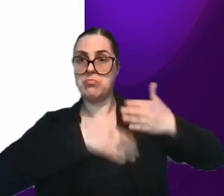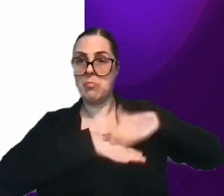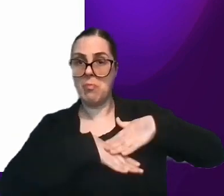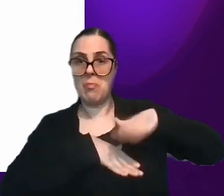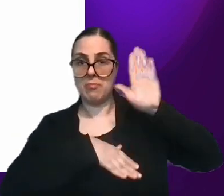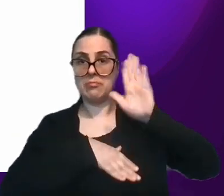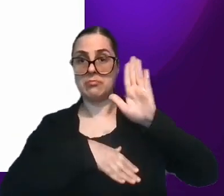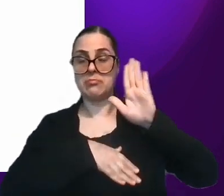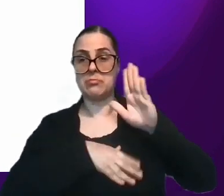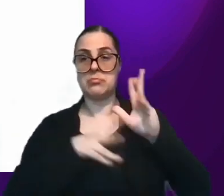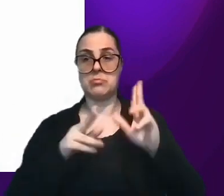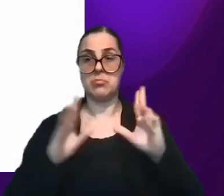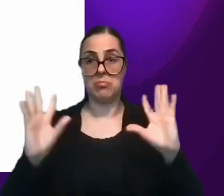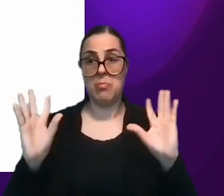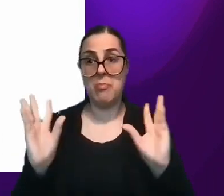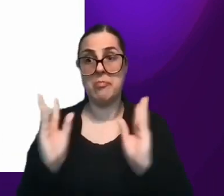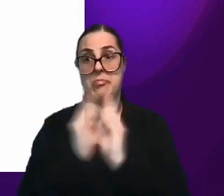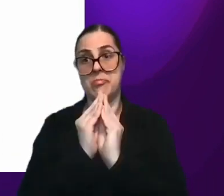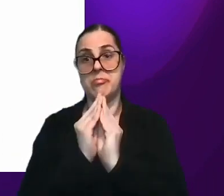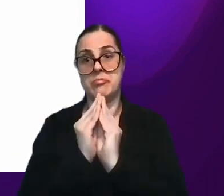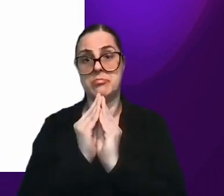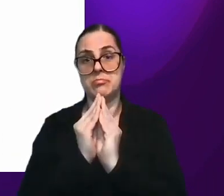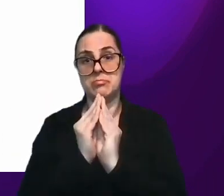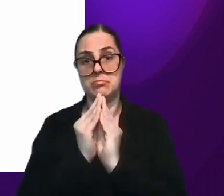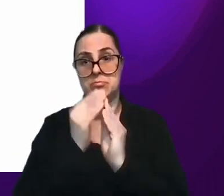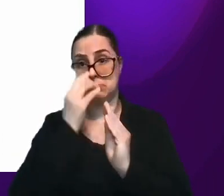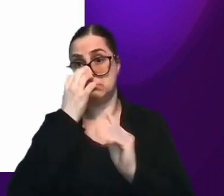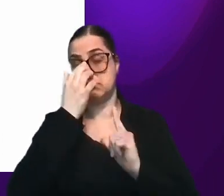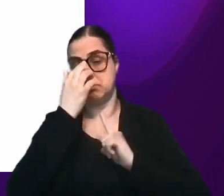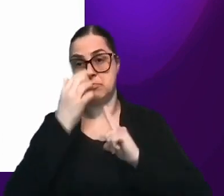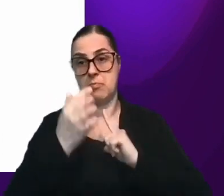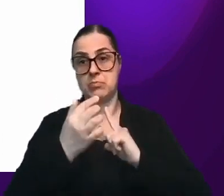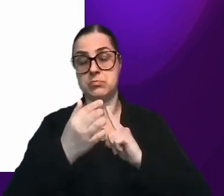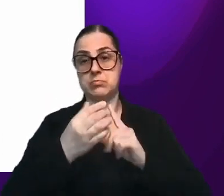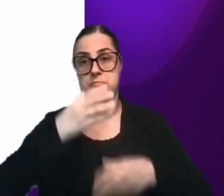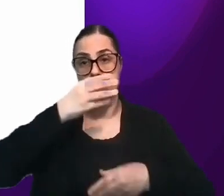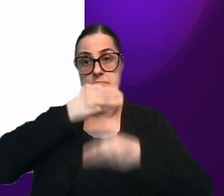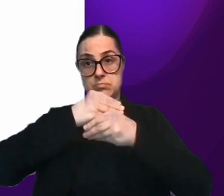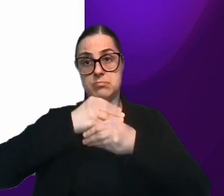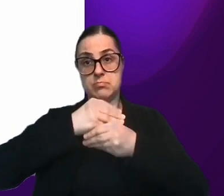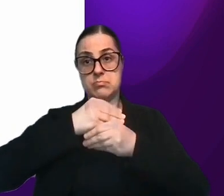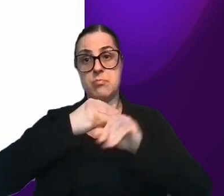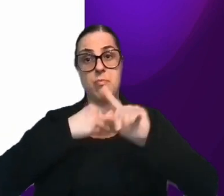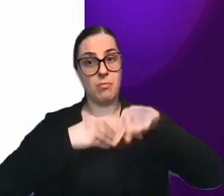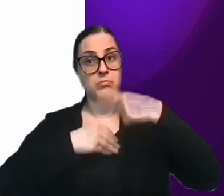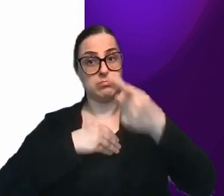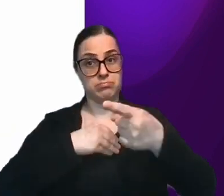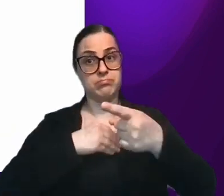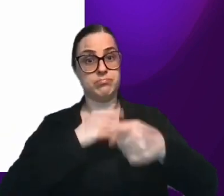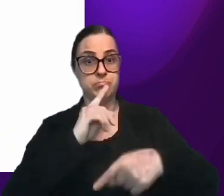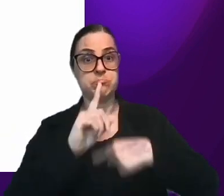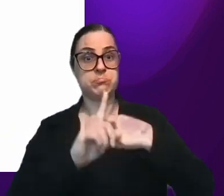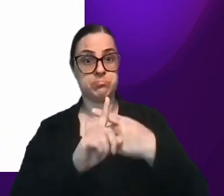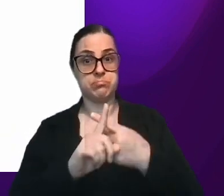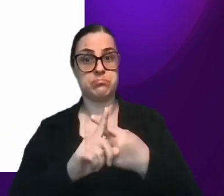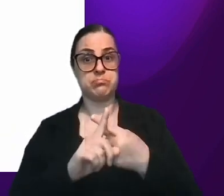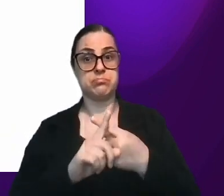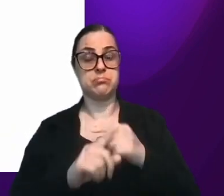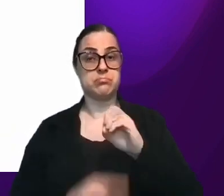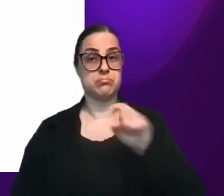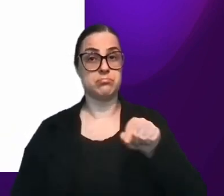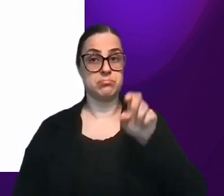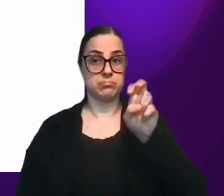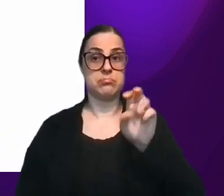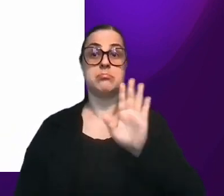reduzir o volume em si na reposição pós. Ao mesmo tempo, você vai ter que